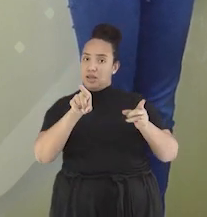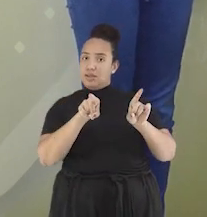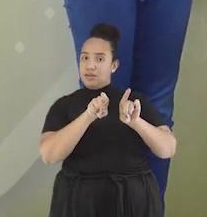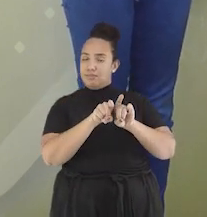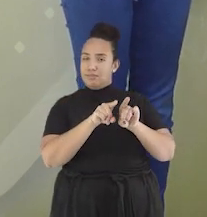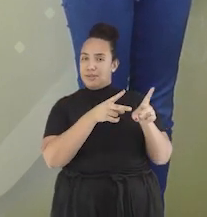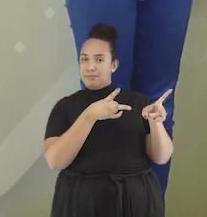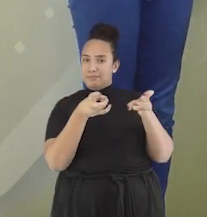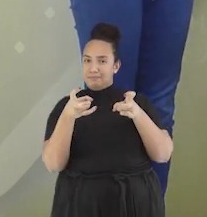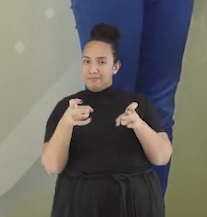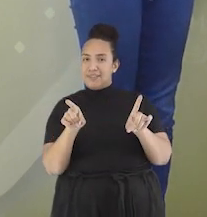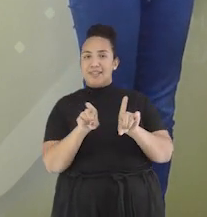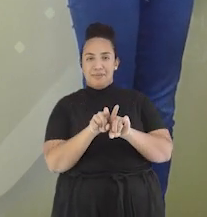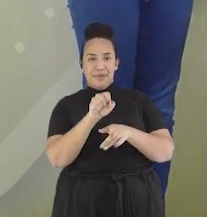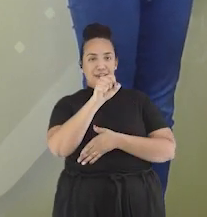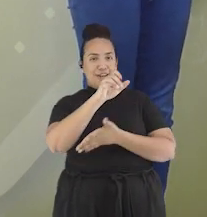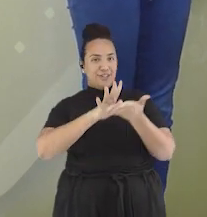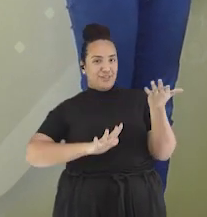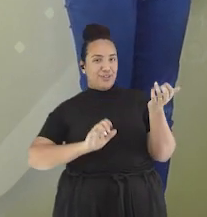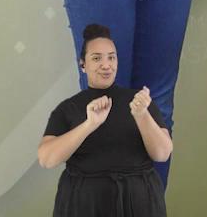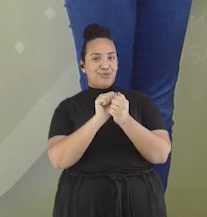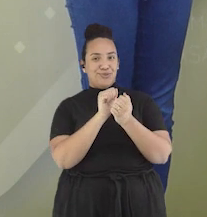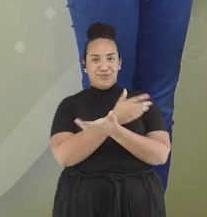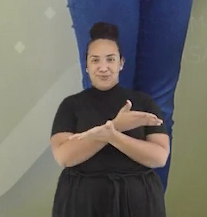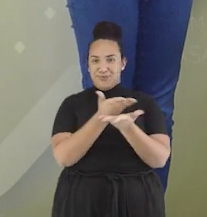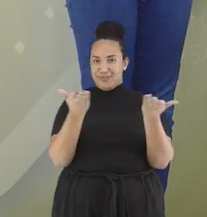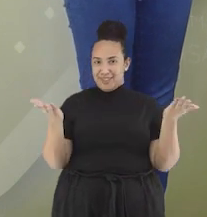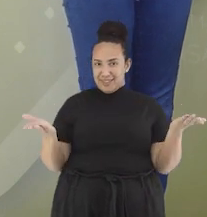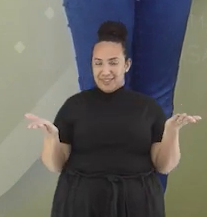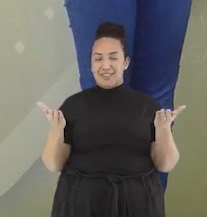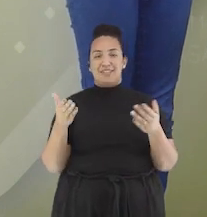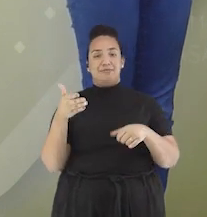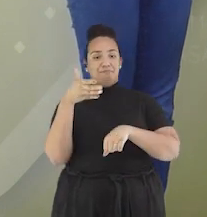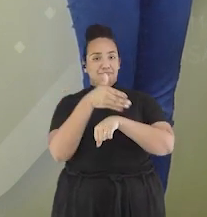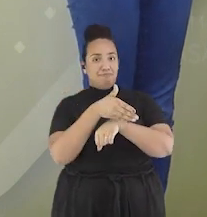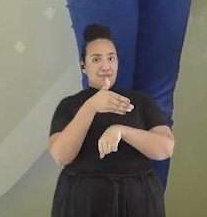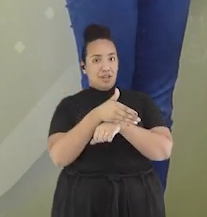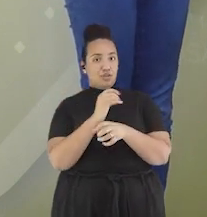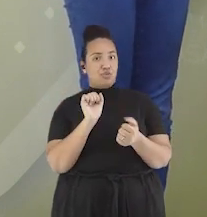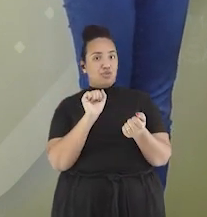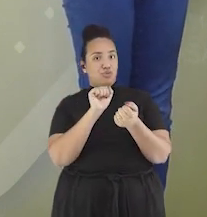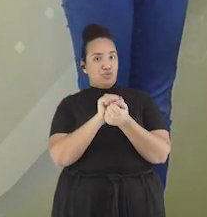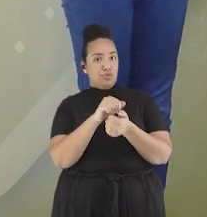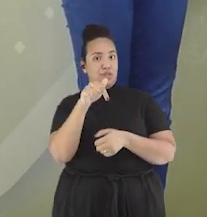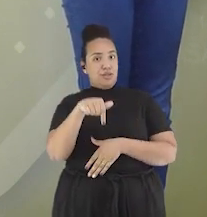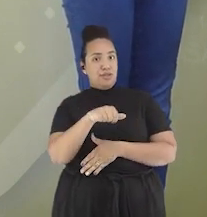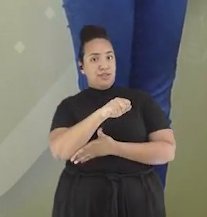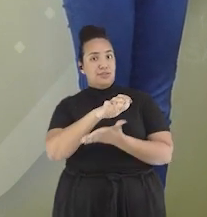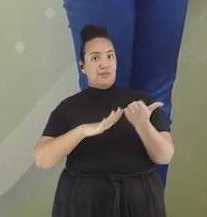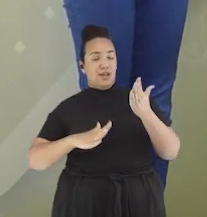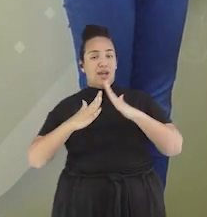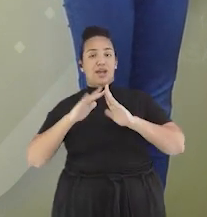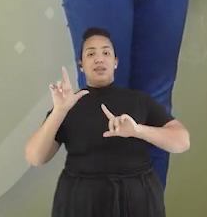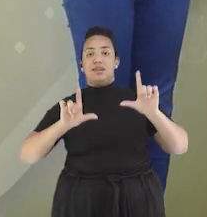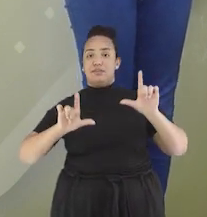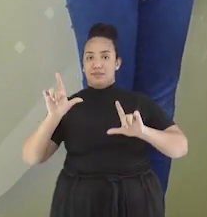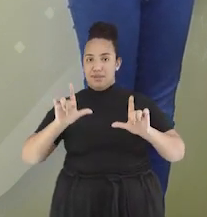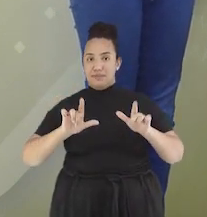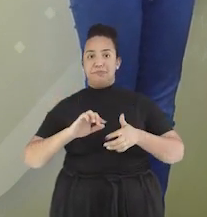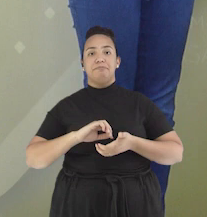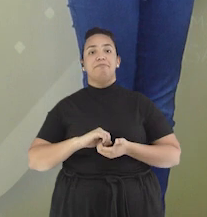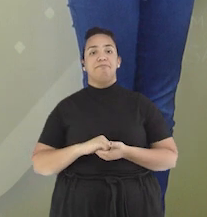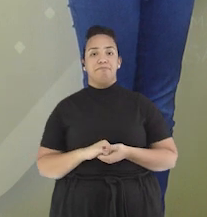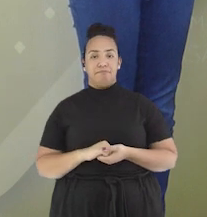e interpretar um texto aqui com a gente. Também vai fazer atividades junto com você que está aí assistindo e participando